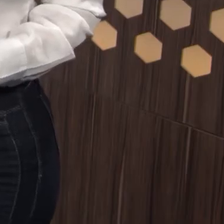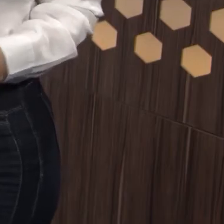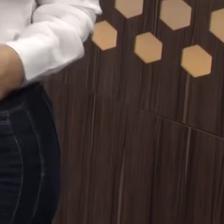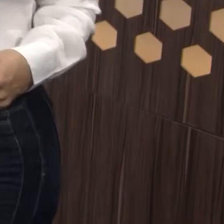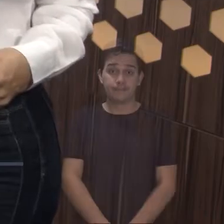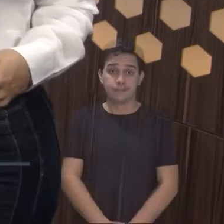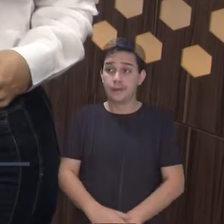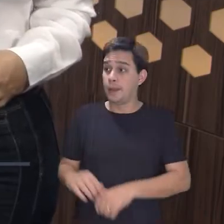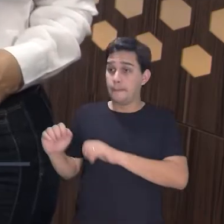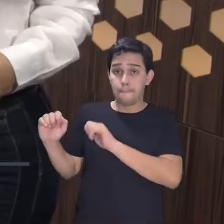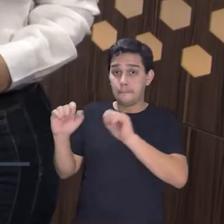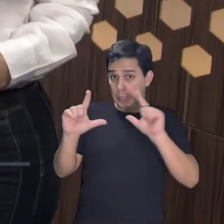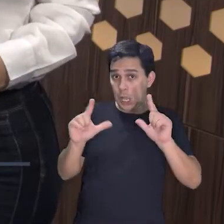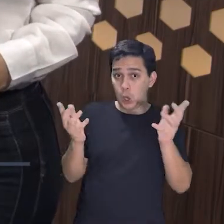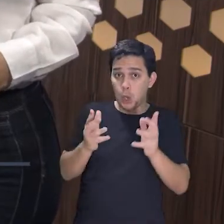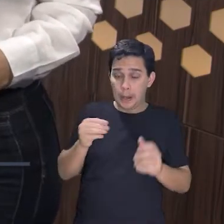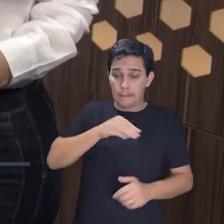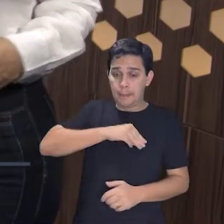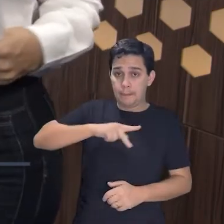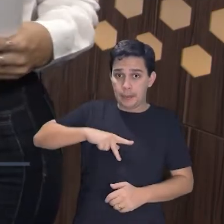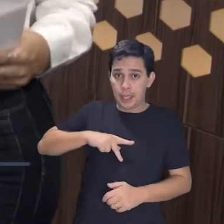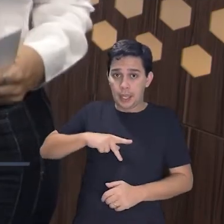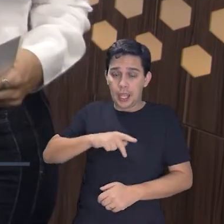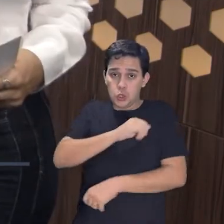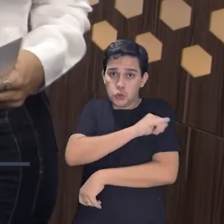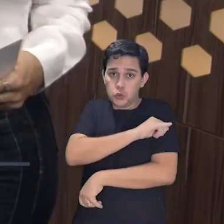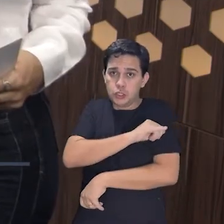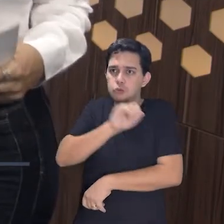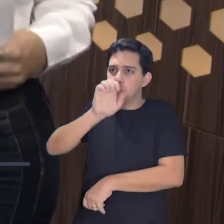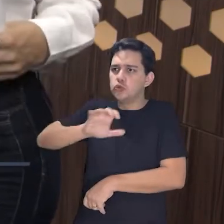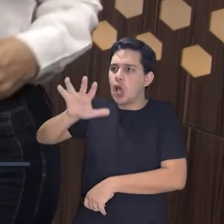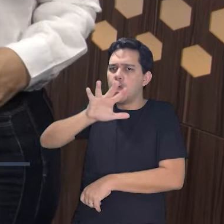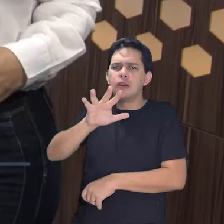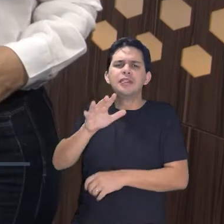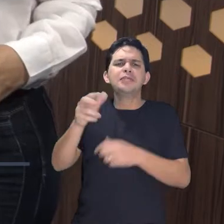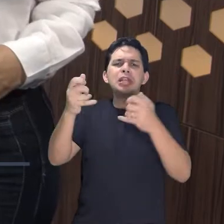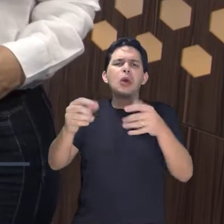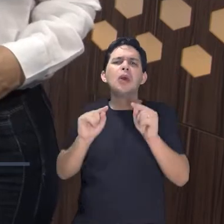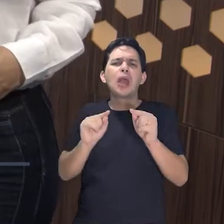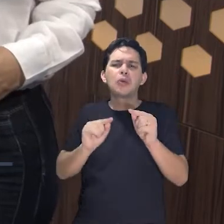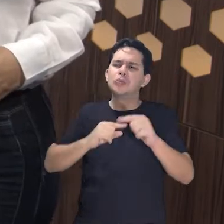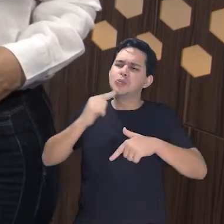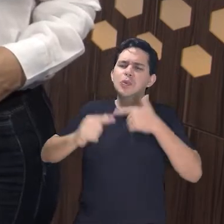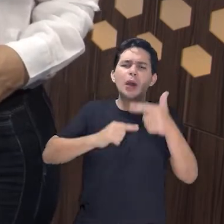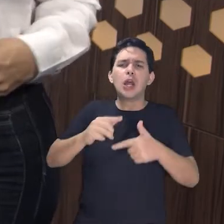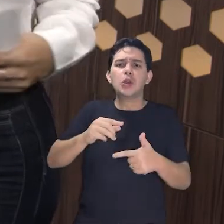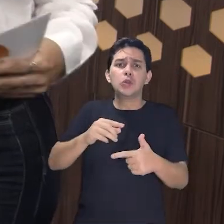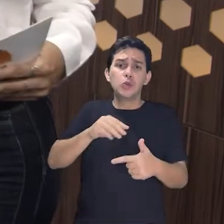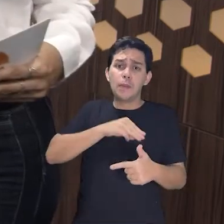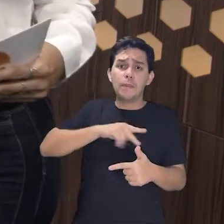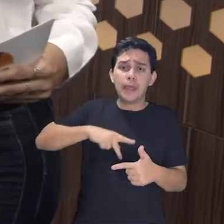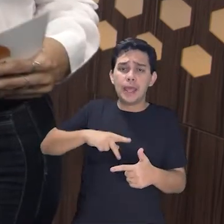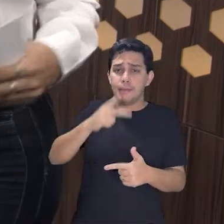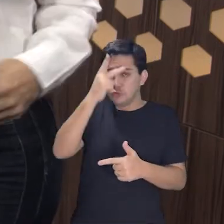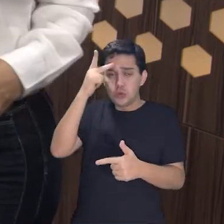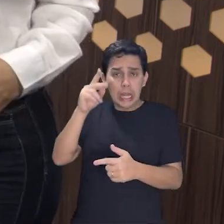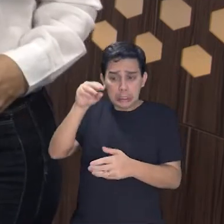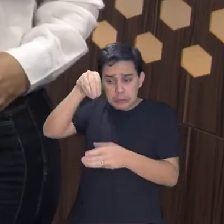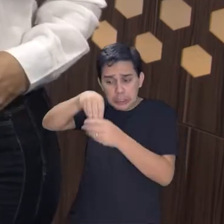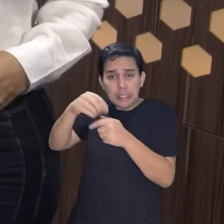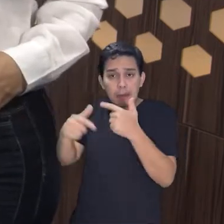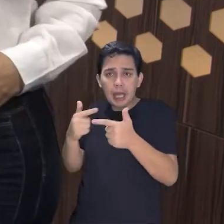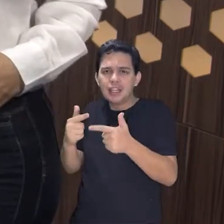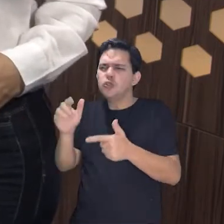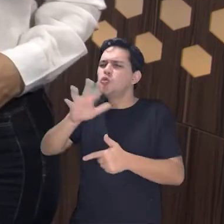No quadro MPRJ pelo Estado, você fica por dentro do trabalho de membros do Ministério Público Estadual em todo o território